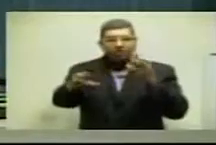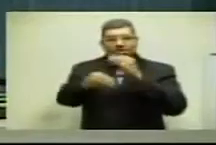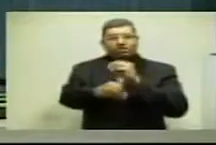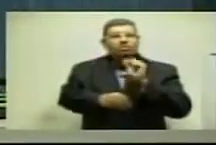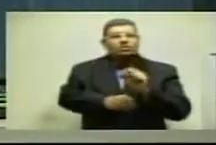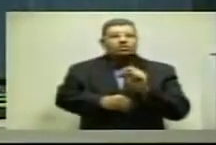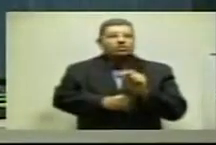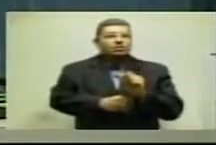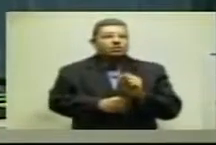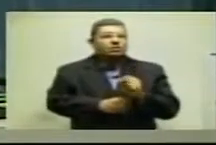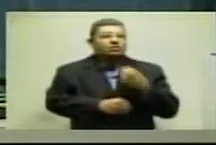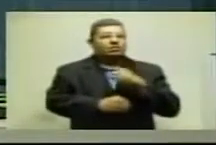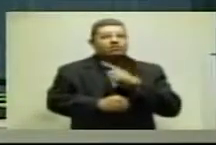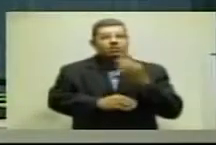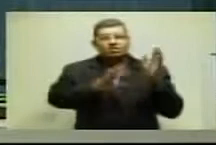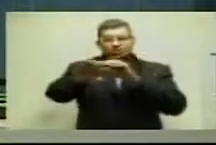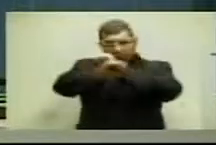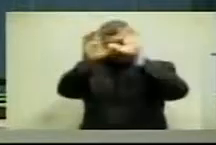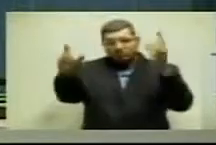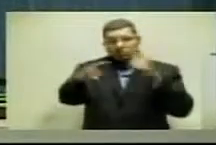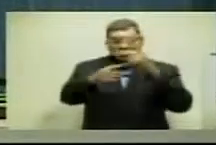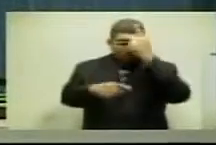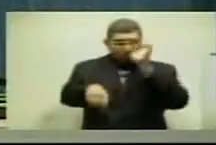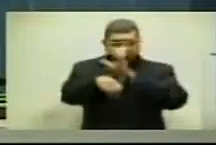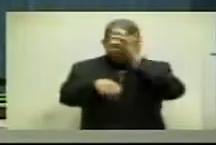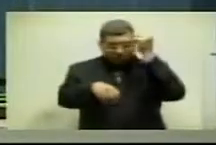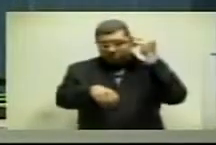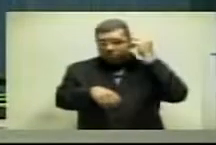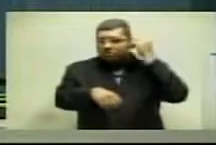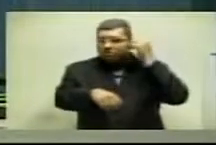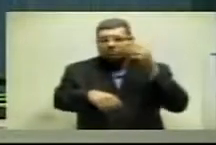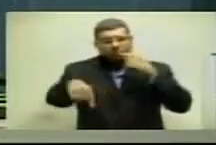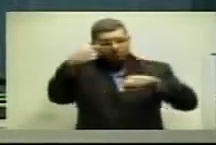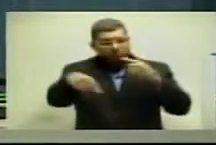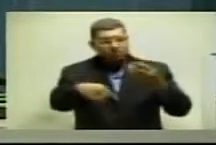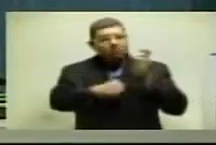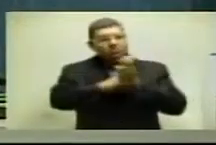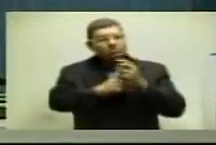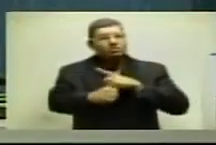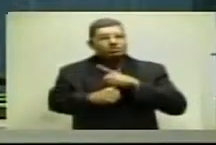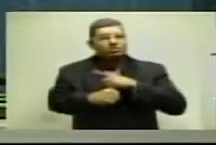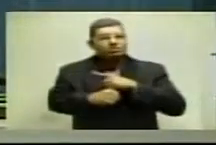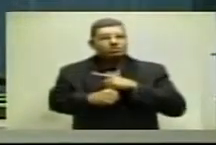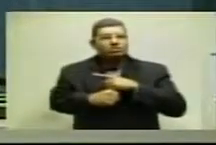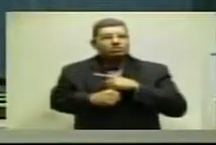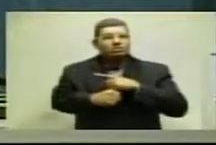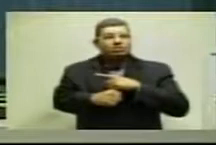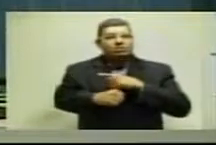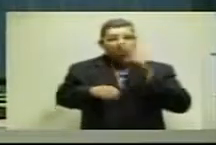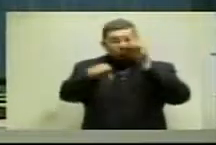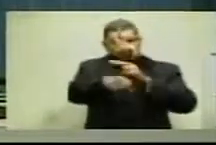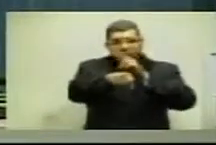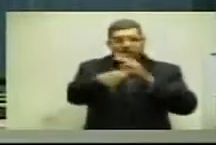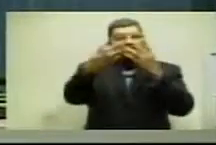apenas para que nós deixemos claro para o povo do Estado do Amazonas que a atitude desta casa deve ser uma atitude de